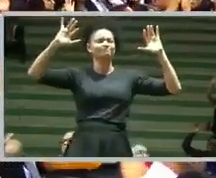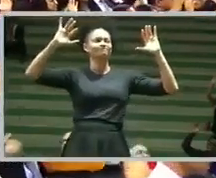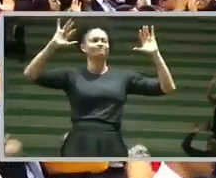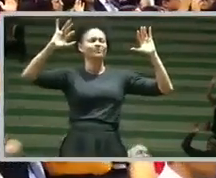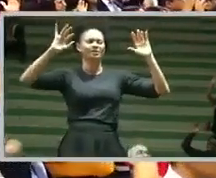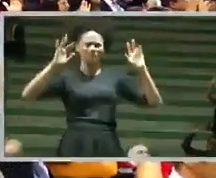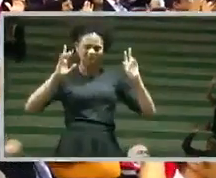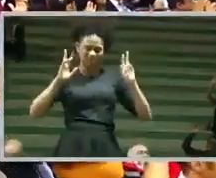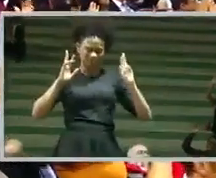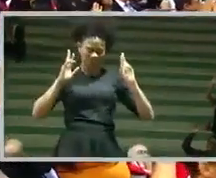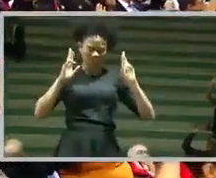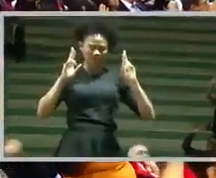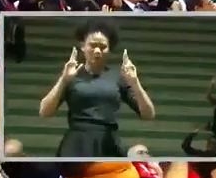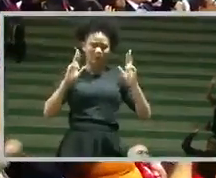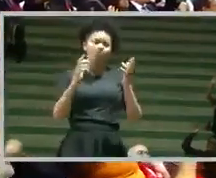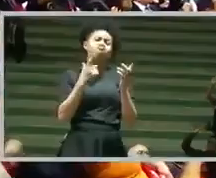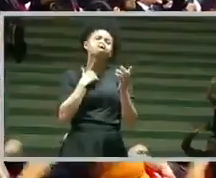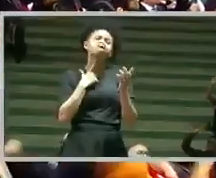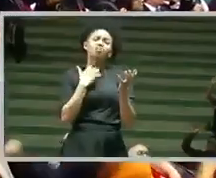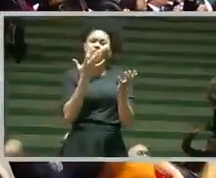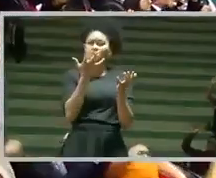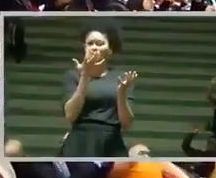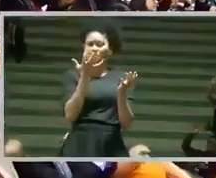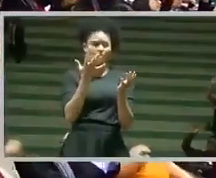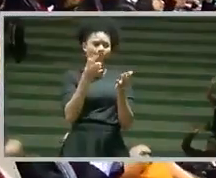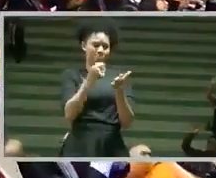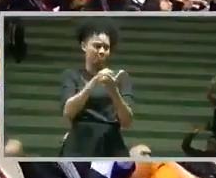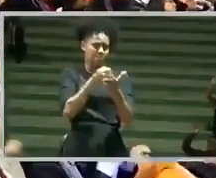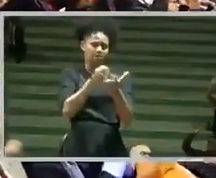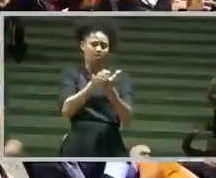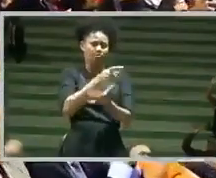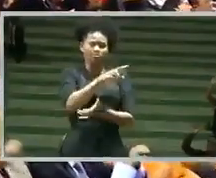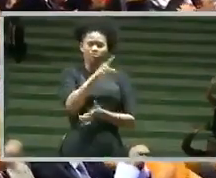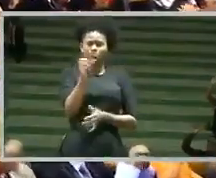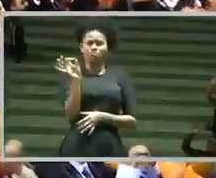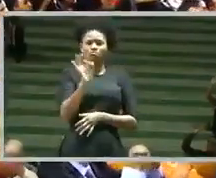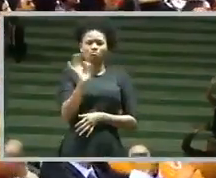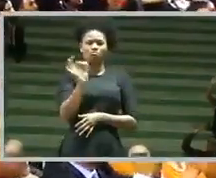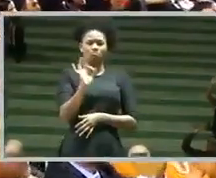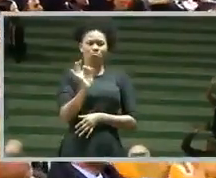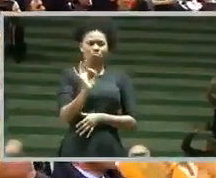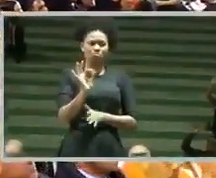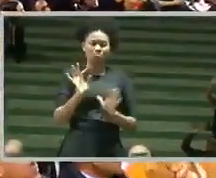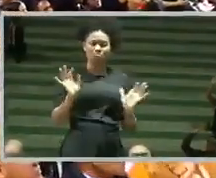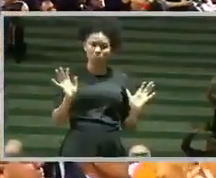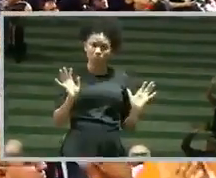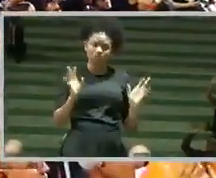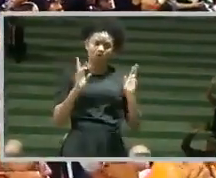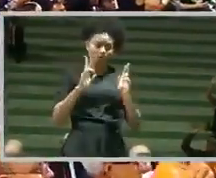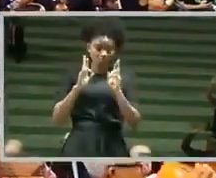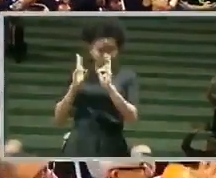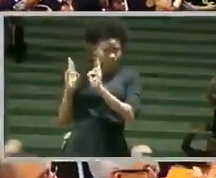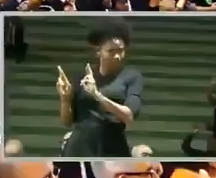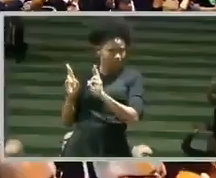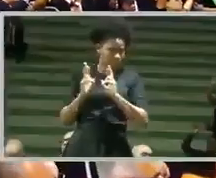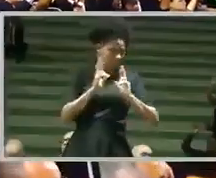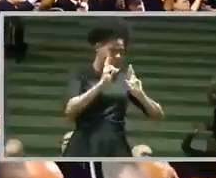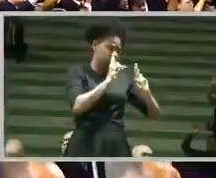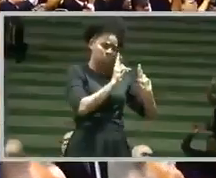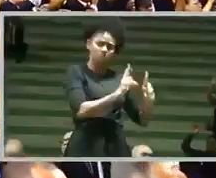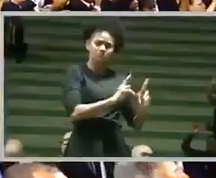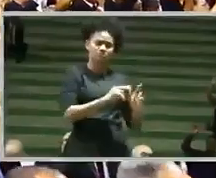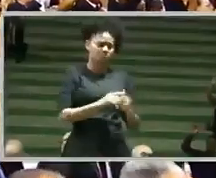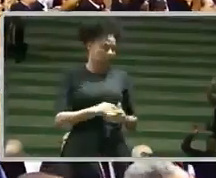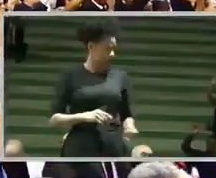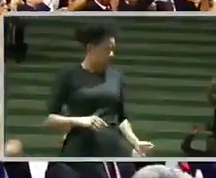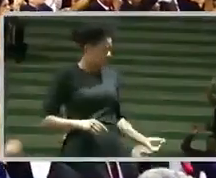Com respeito, só quem quer. Você não é obrigado. Agora, se não fizer, respeite quem faça.